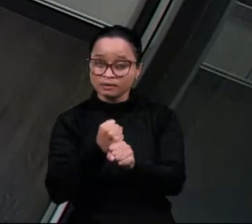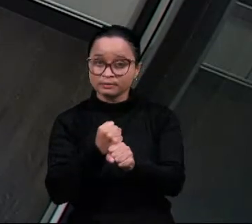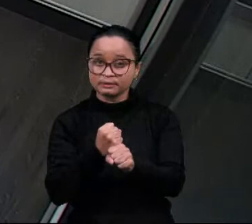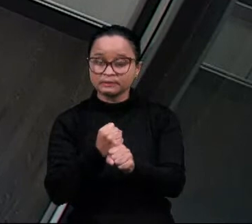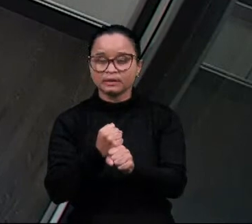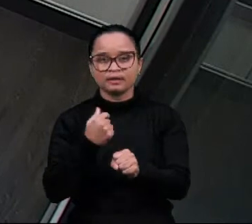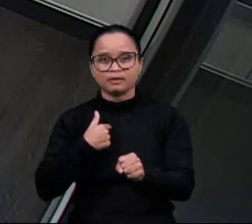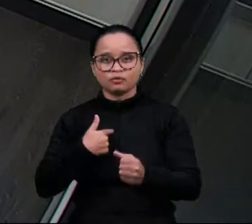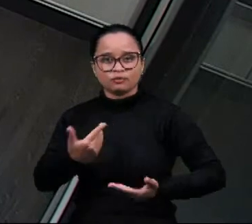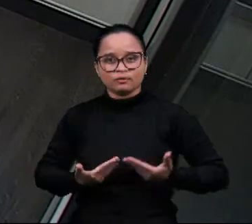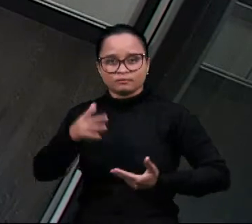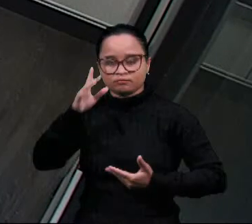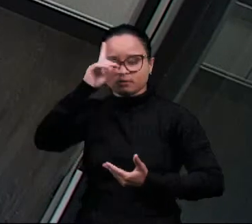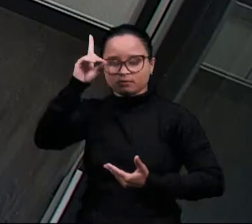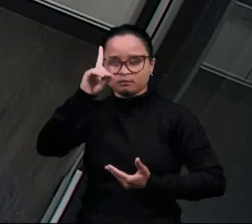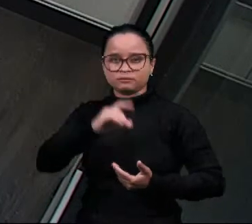caminhando,